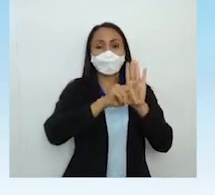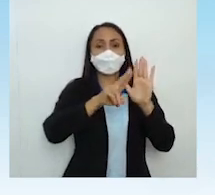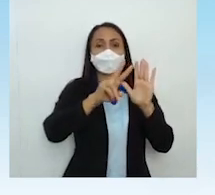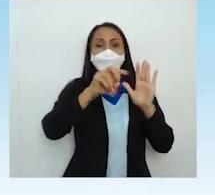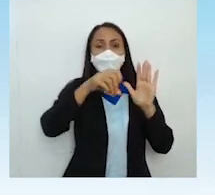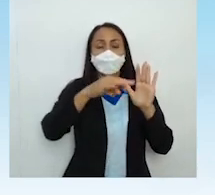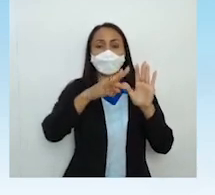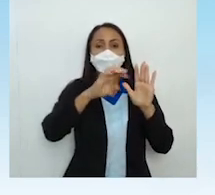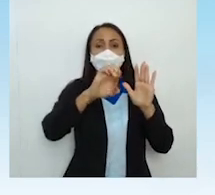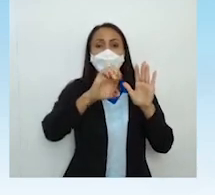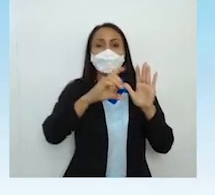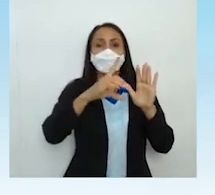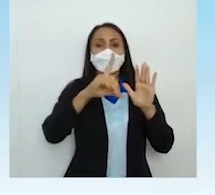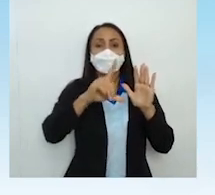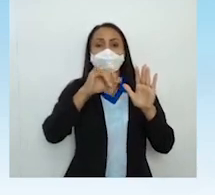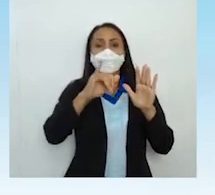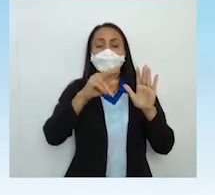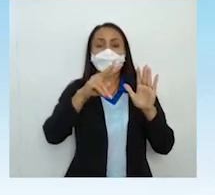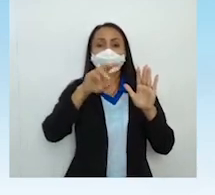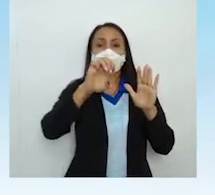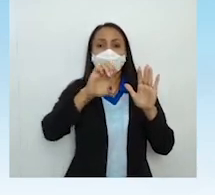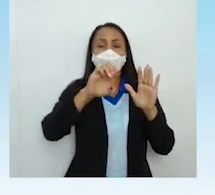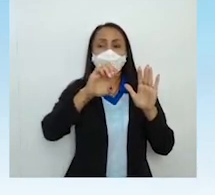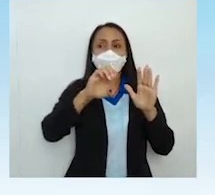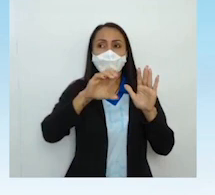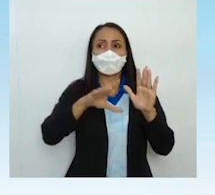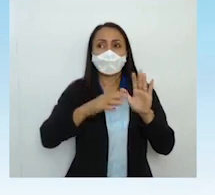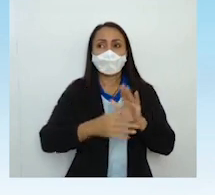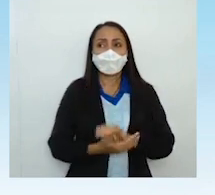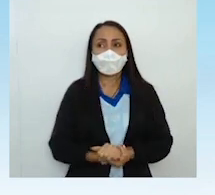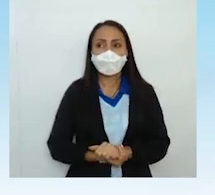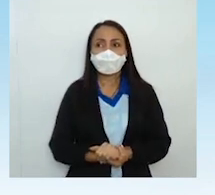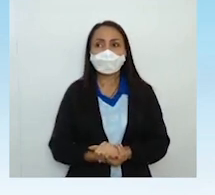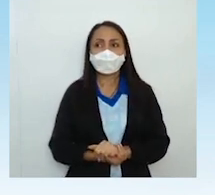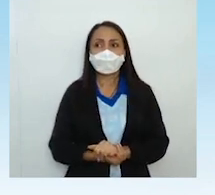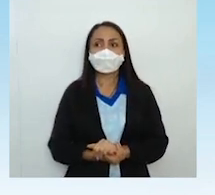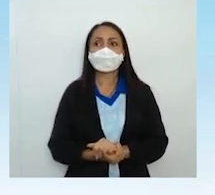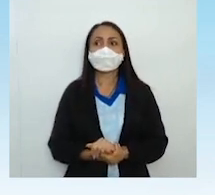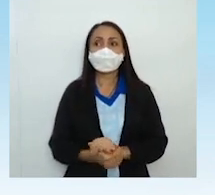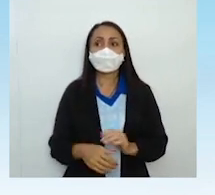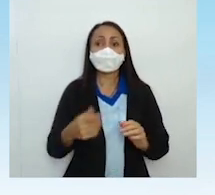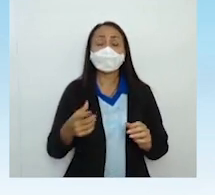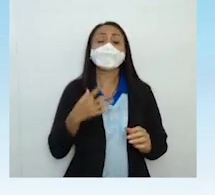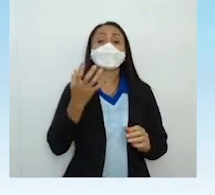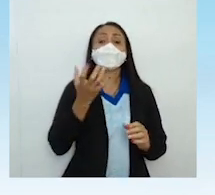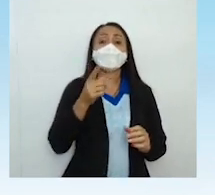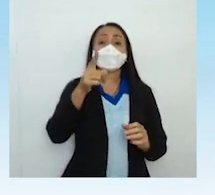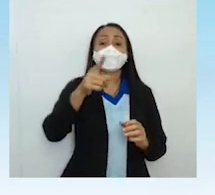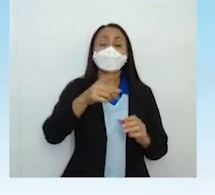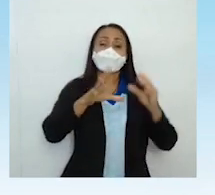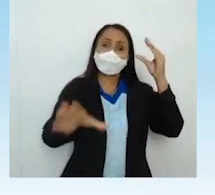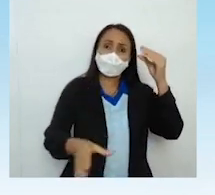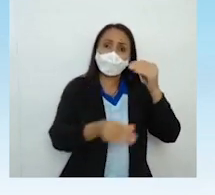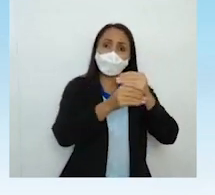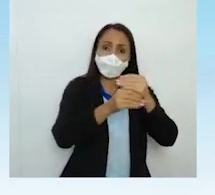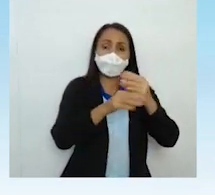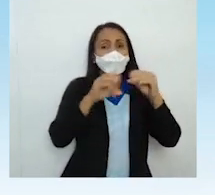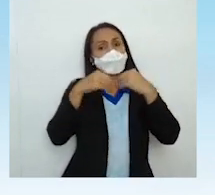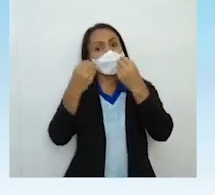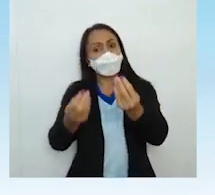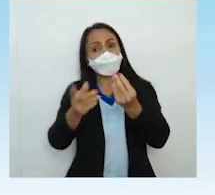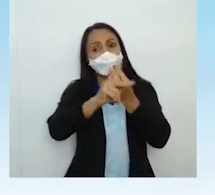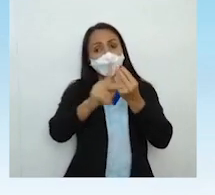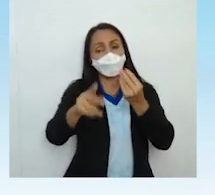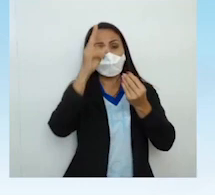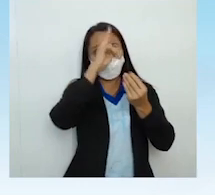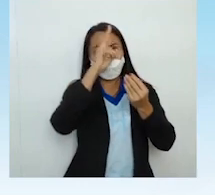do sexagenário e a lei áurea, que é a mais importante de todas, né? Essa é uma. Eu queria que você fizesse um resumozinho, entregasse para o seu professor de